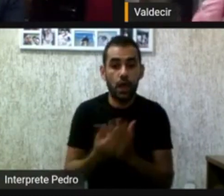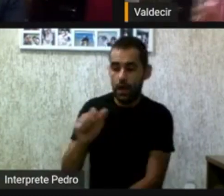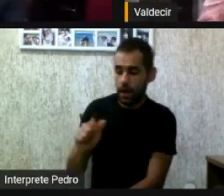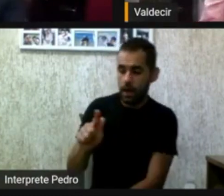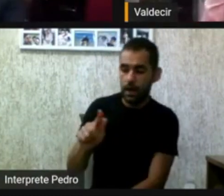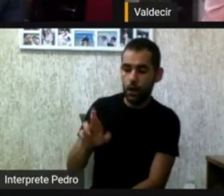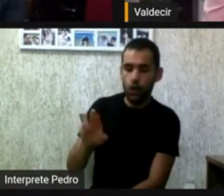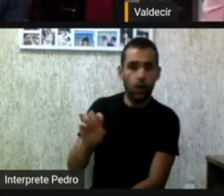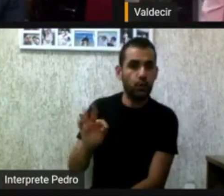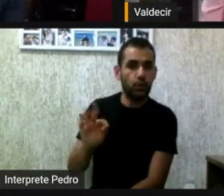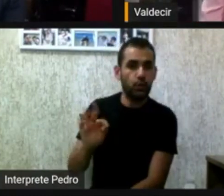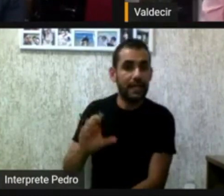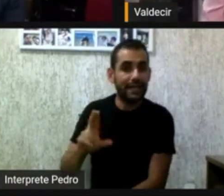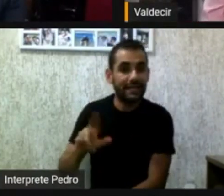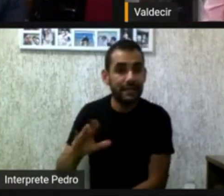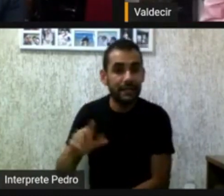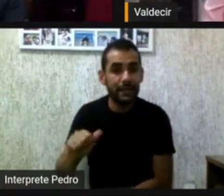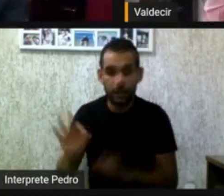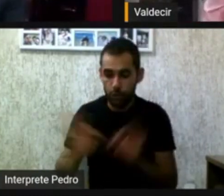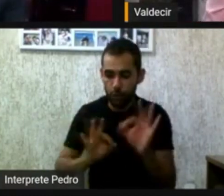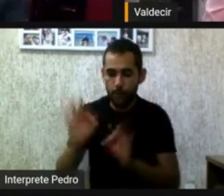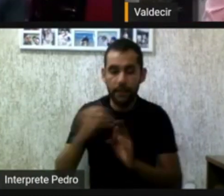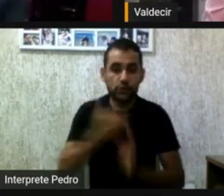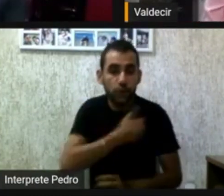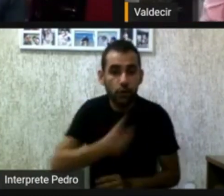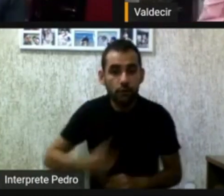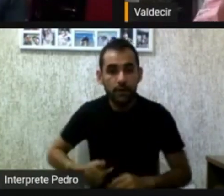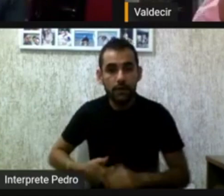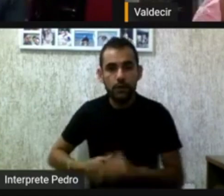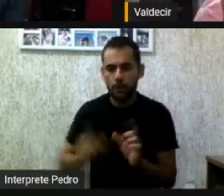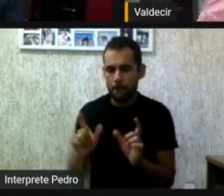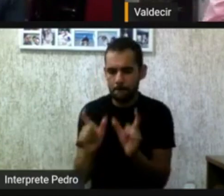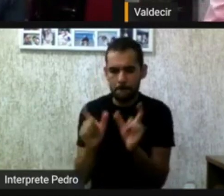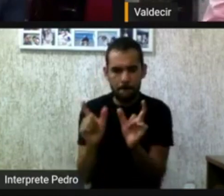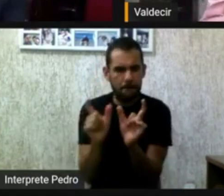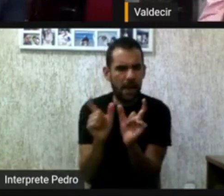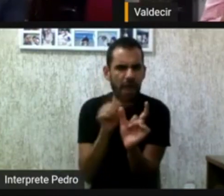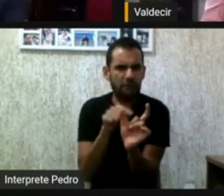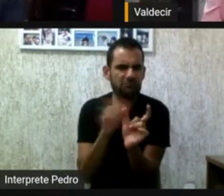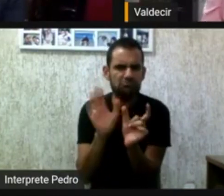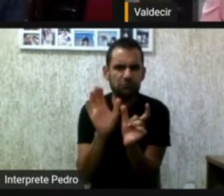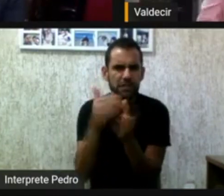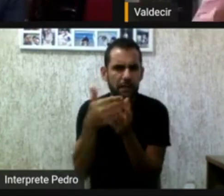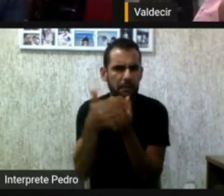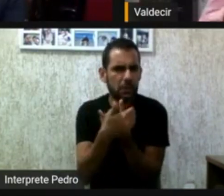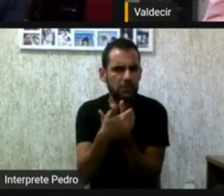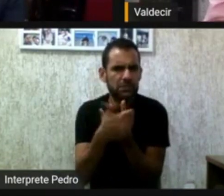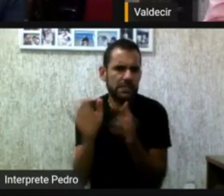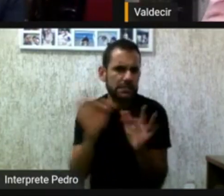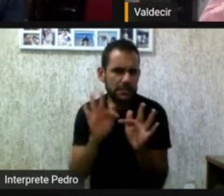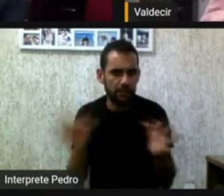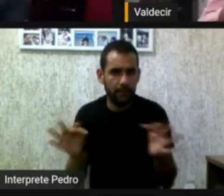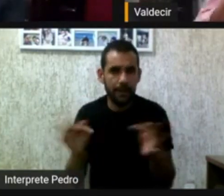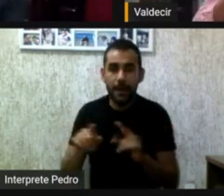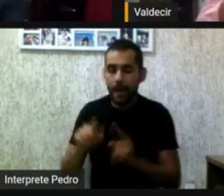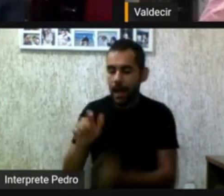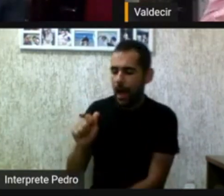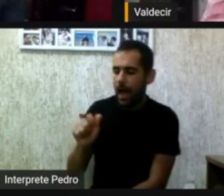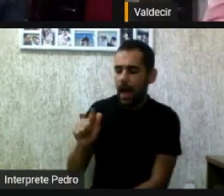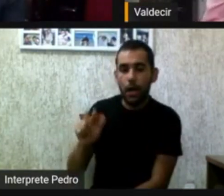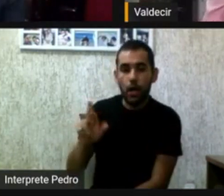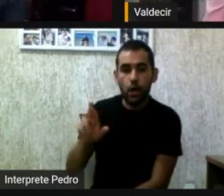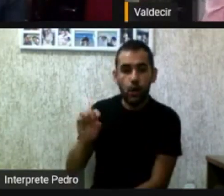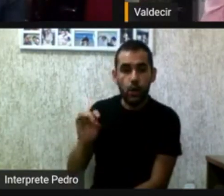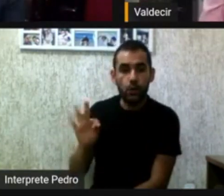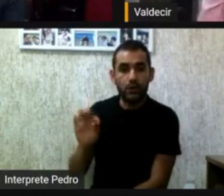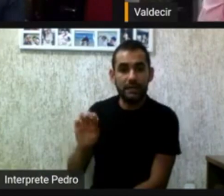na verdade, lá no nosso plano de governo ficou só agrotécnica, mas são escolas técnicas e agrotécnicas. A agrotécnica, eu vou